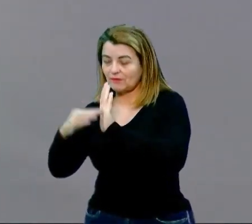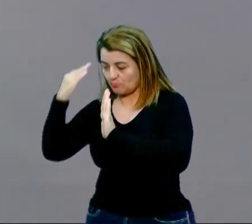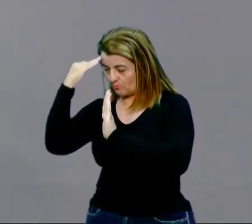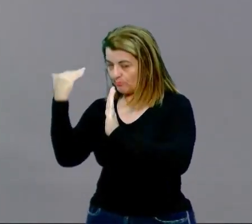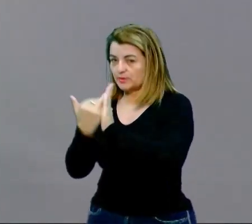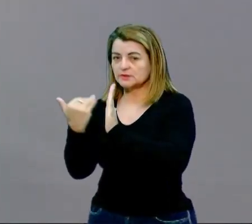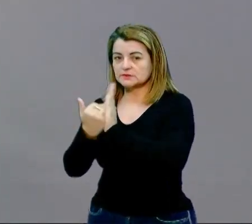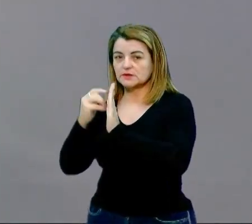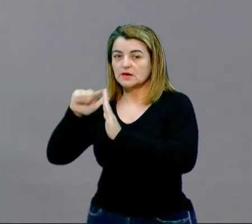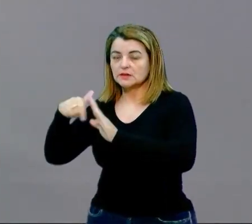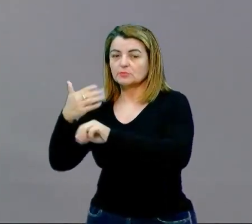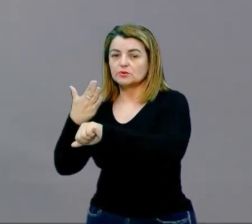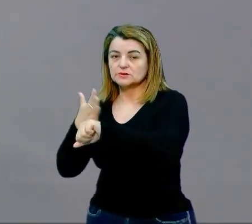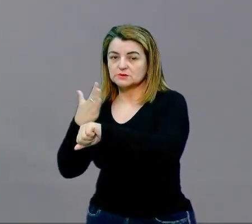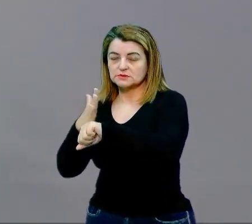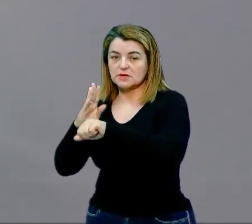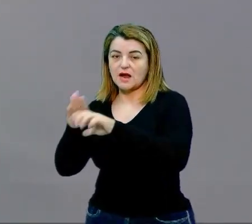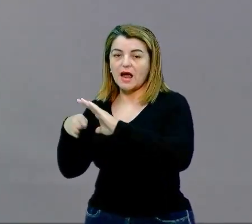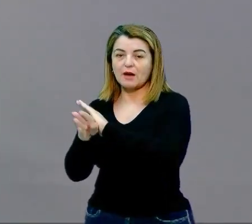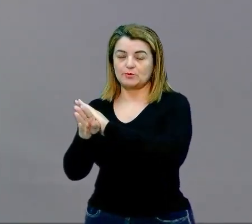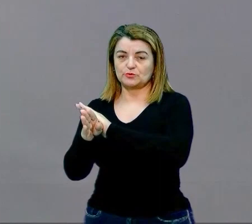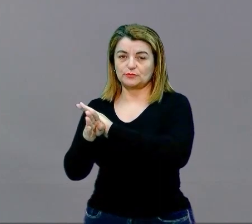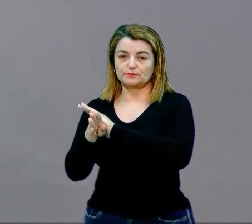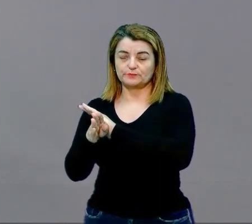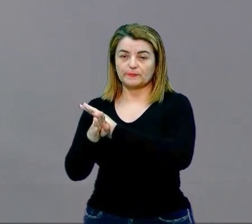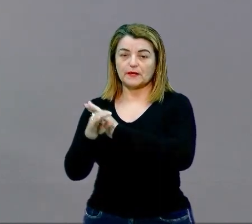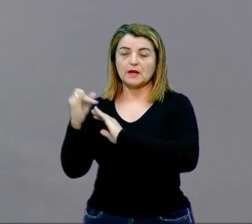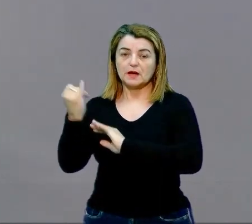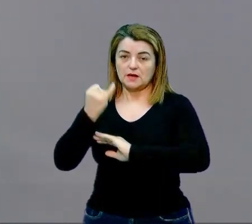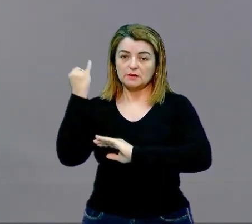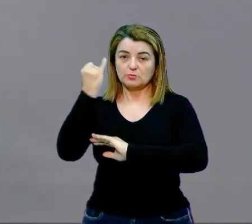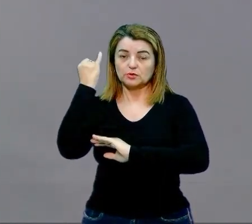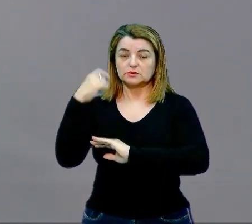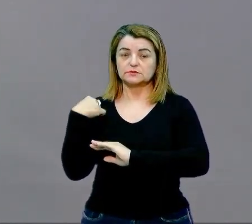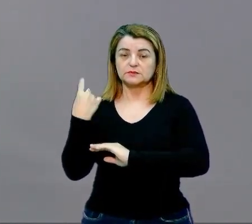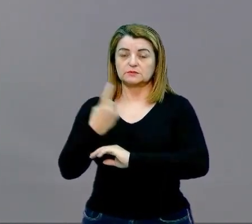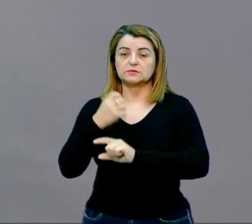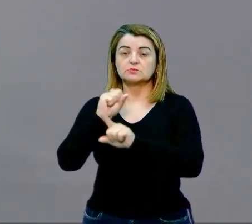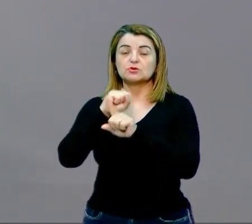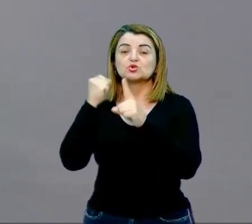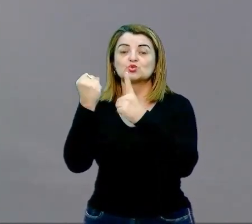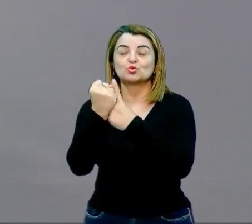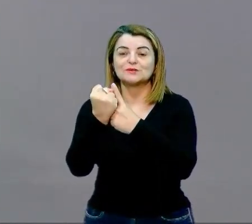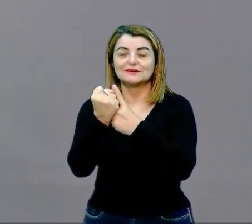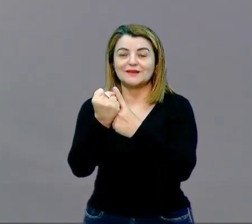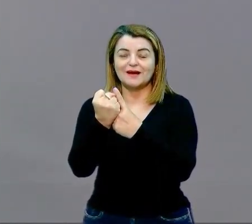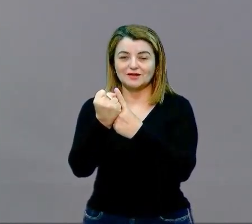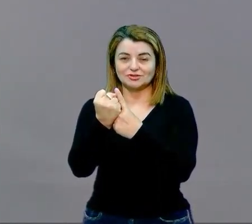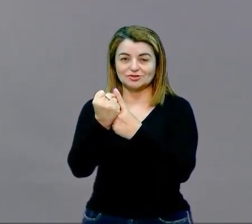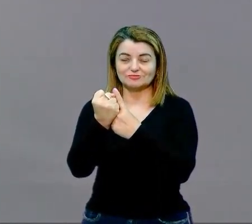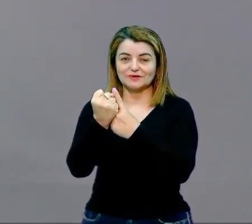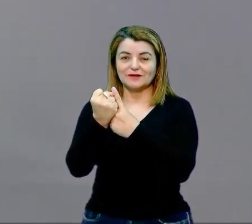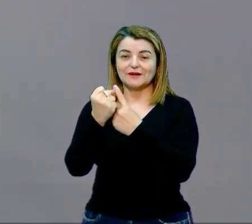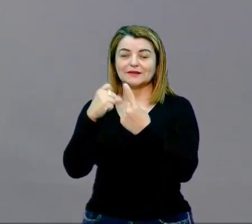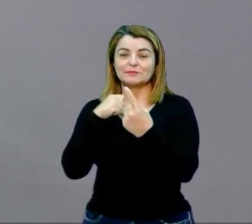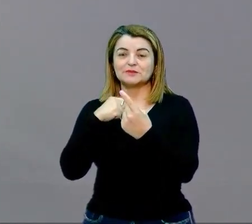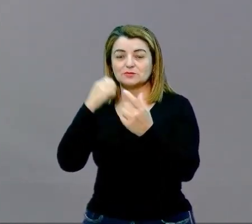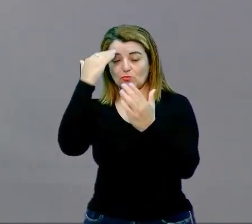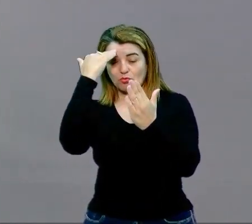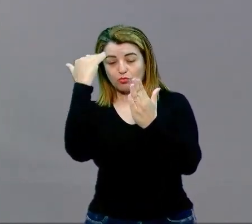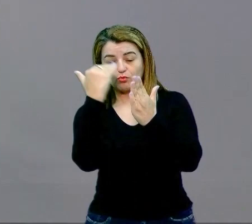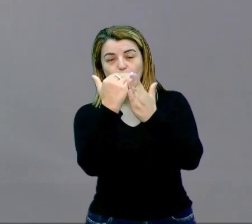ela se torna hábito. E o ideal para que a gente tenha uma sociedade equilibrada é justamente que as normas